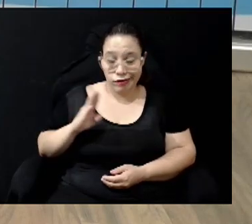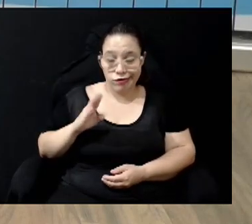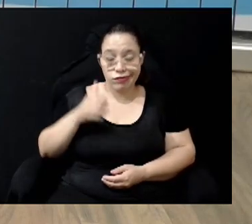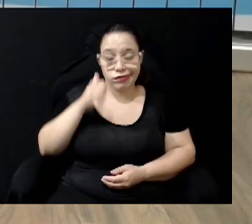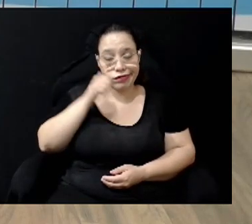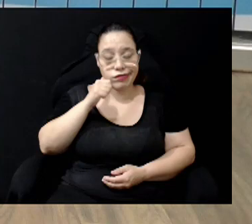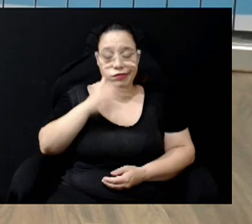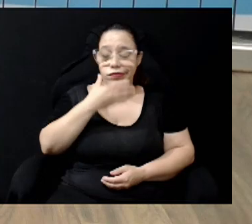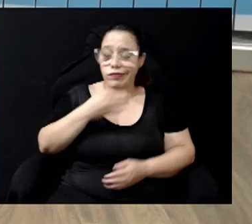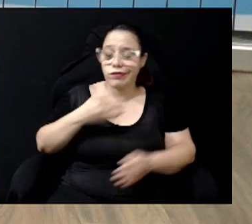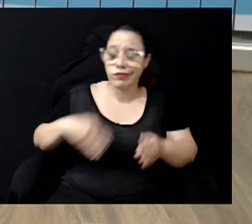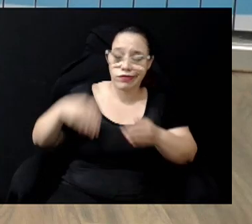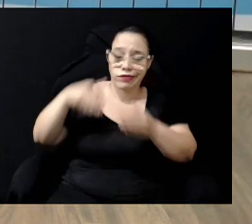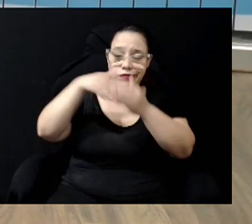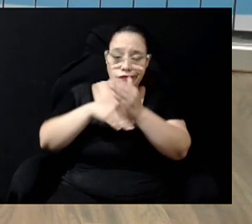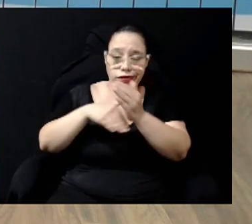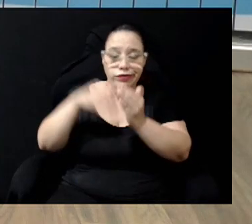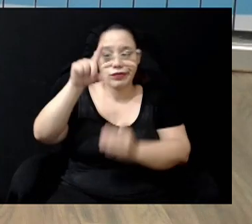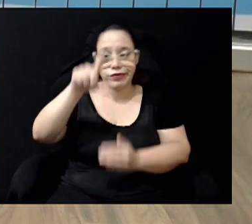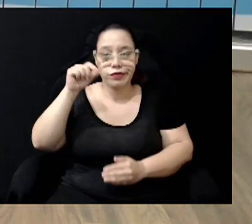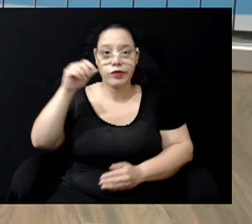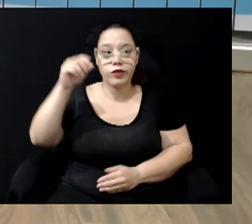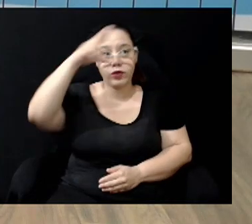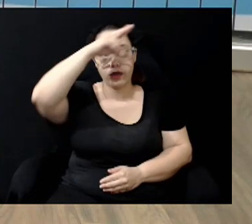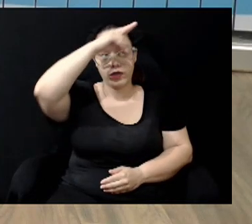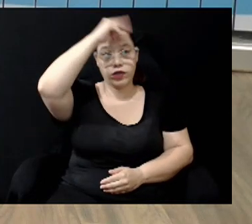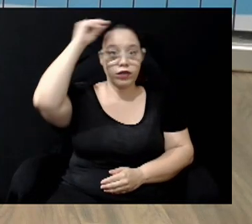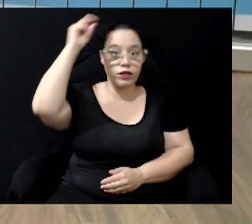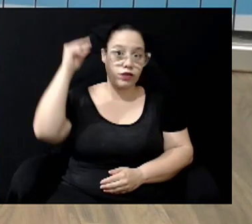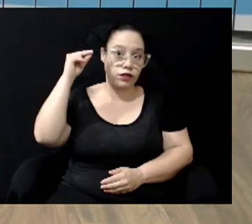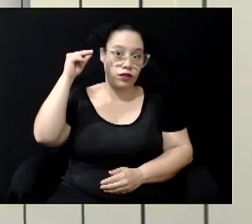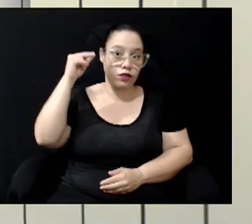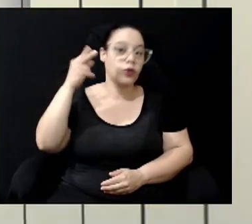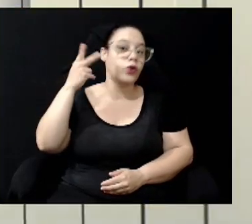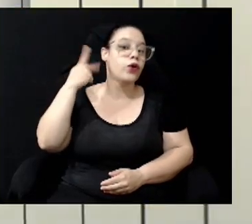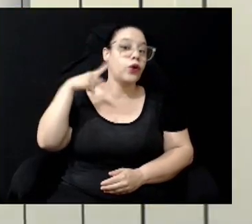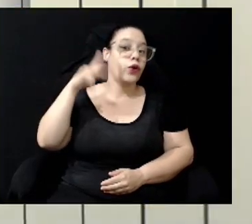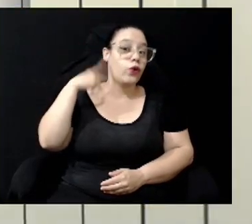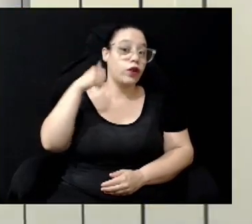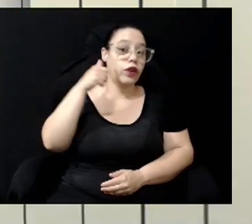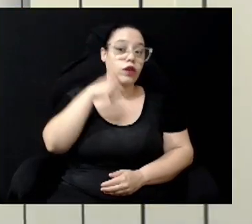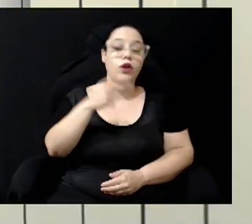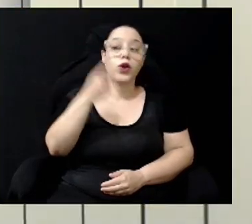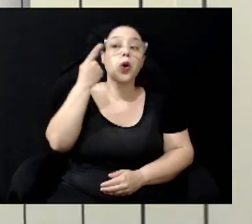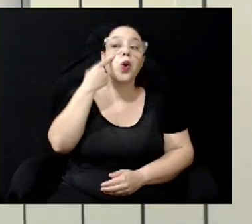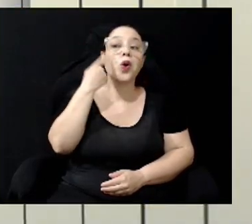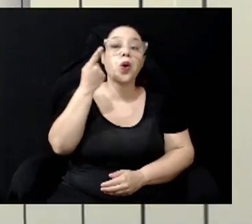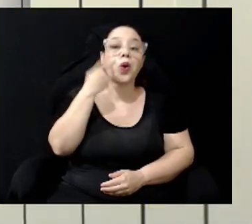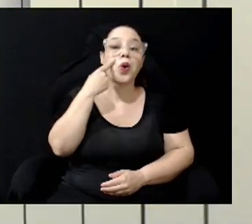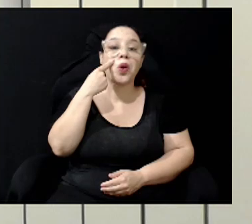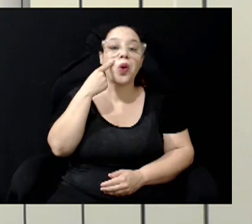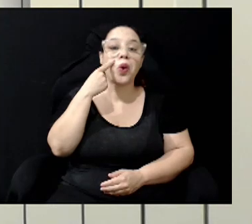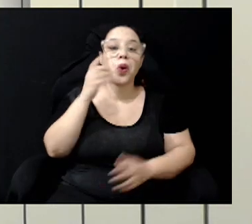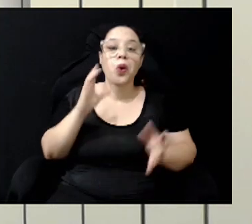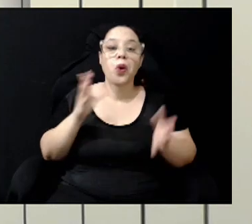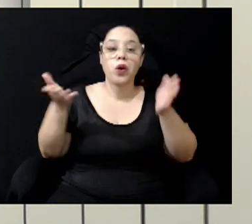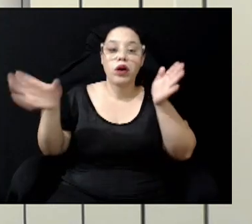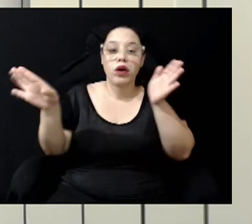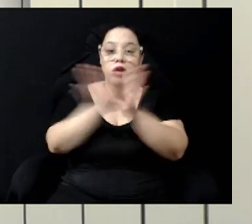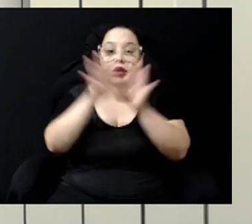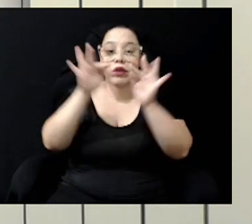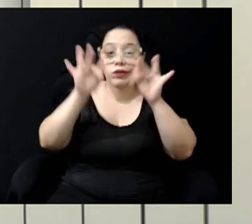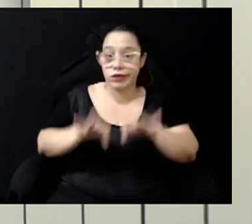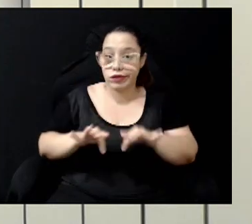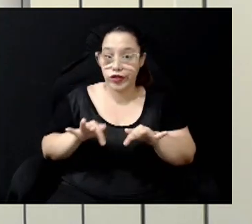a escolha de prefeitos, prefeitas e vereadores. E olha só, a campanha entra na reta final e os